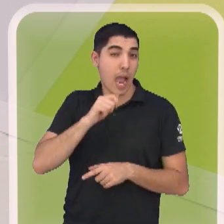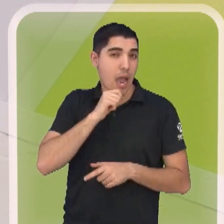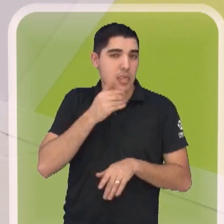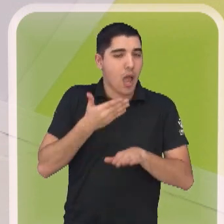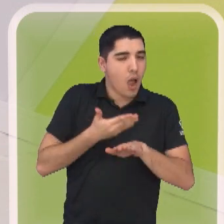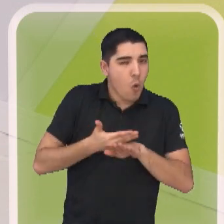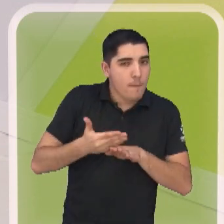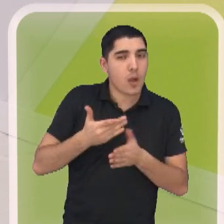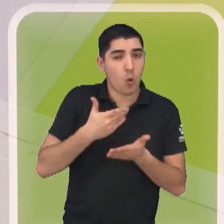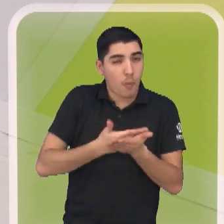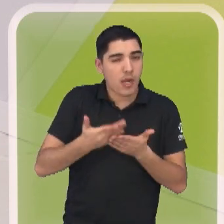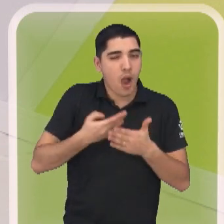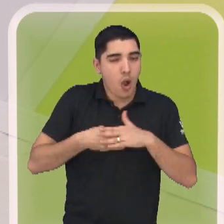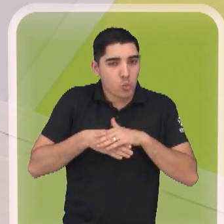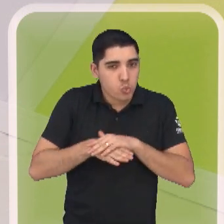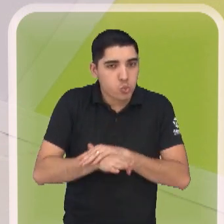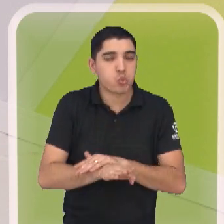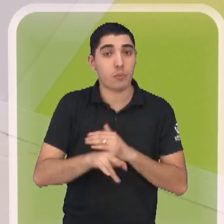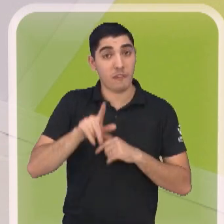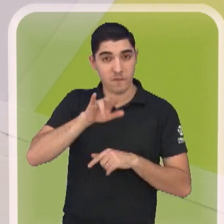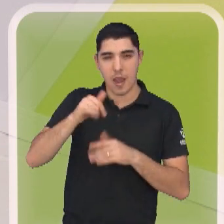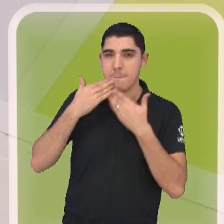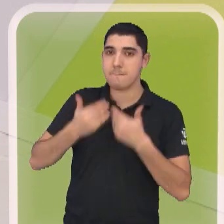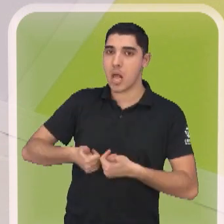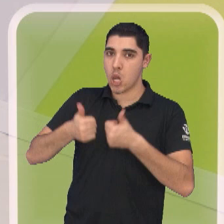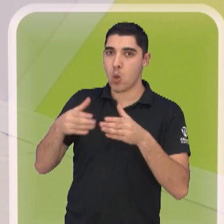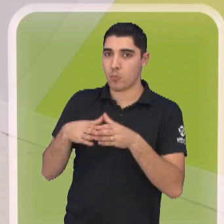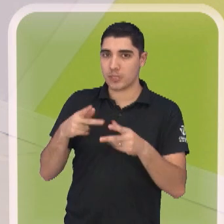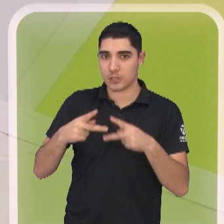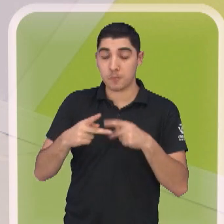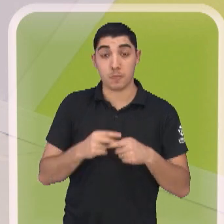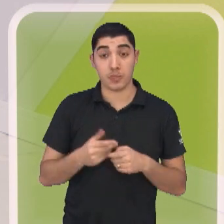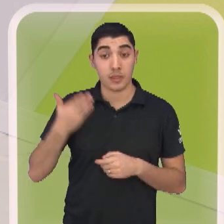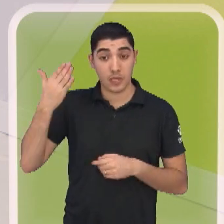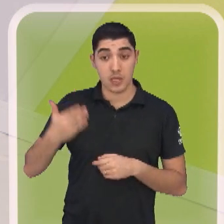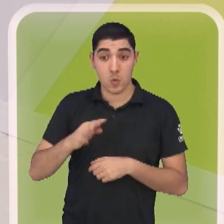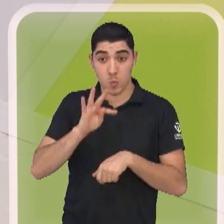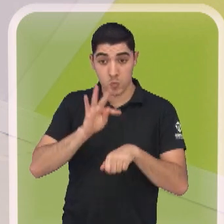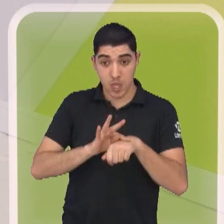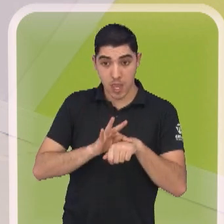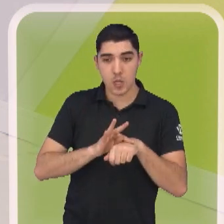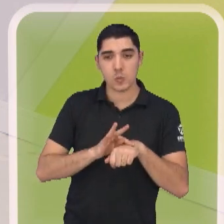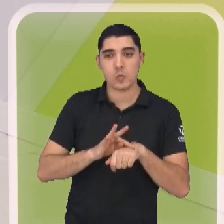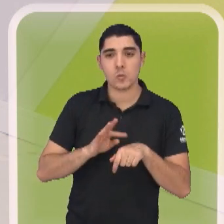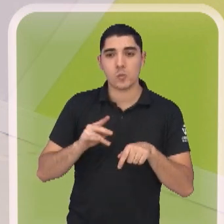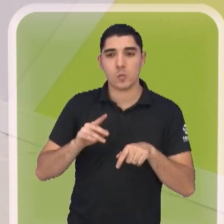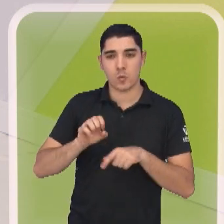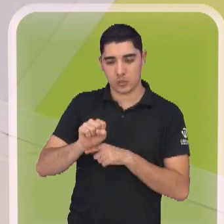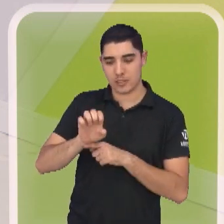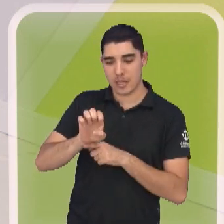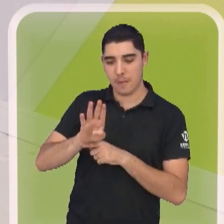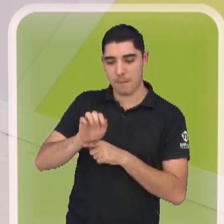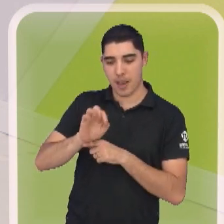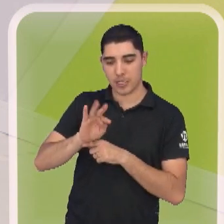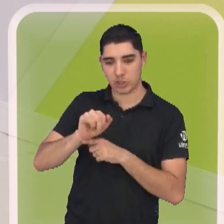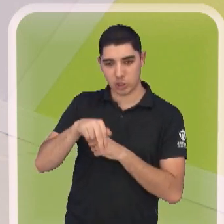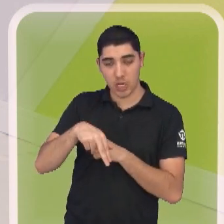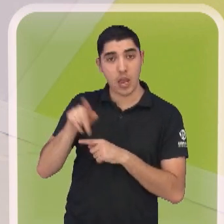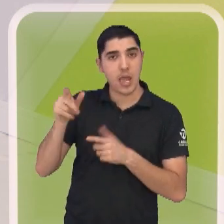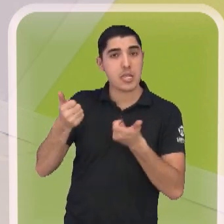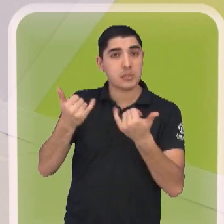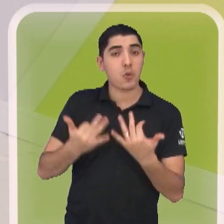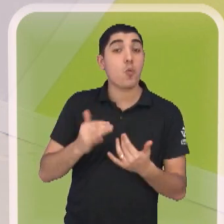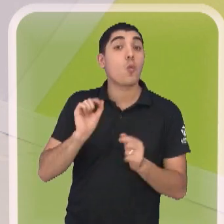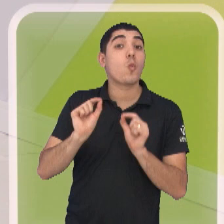engrenar melhor para a equipe do São José Bruno Sebastião Figueiredo ele também ele explica o que que ele espera